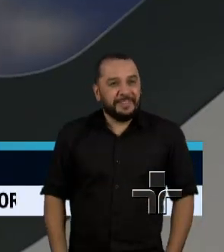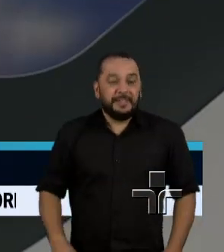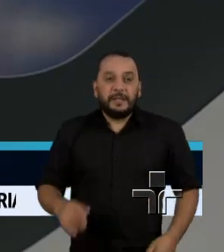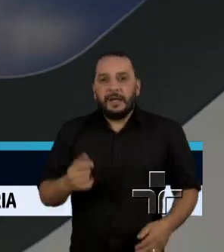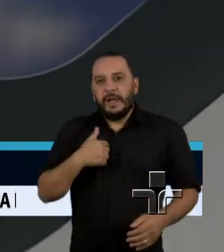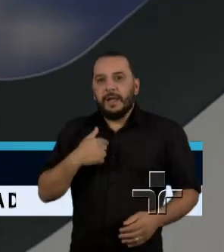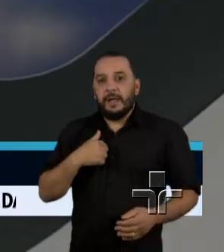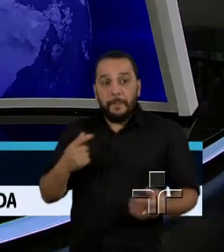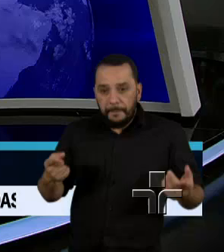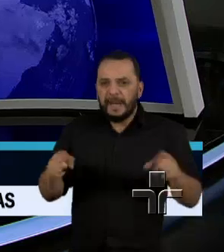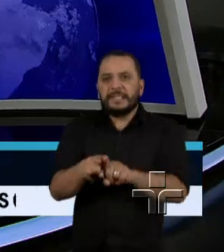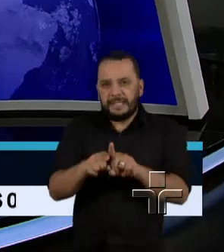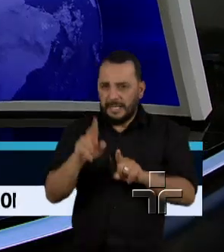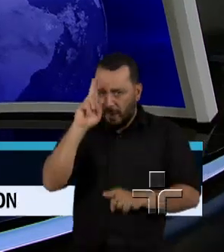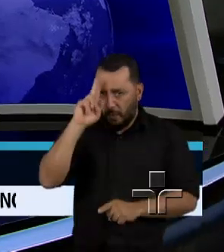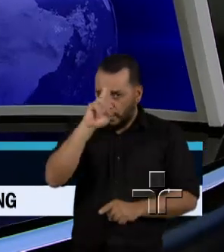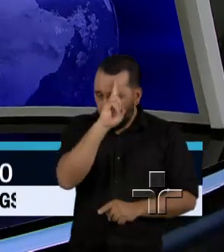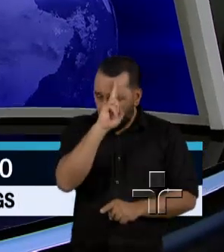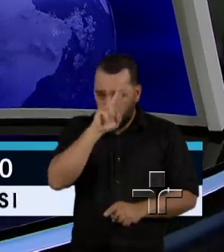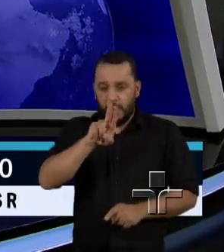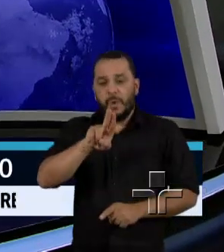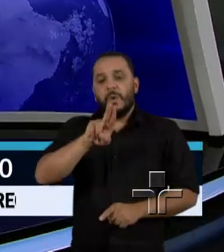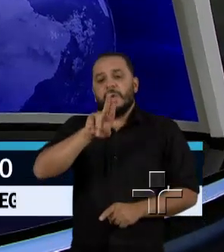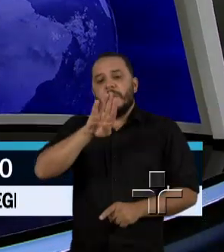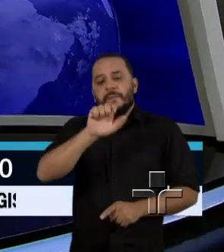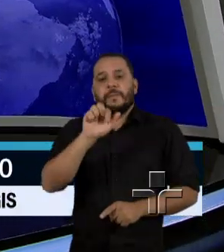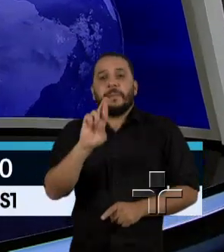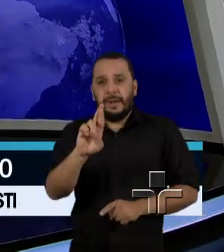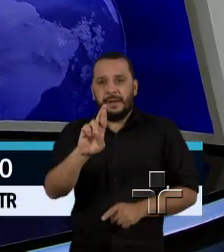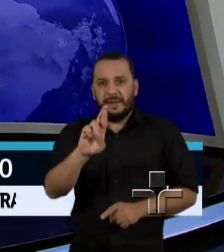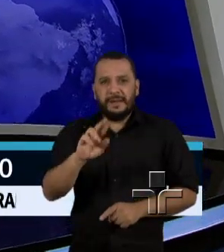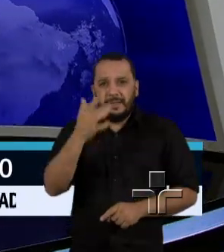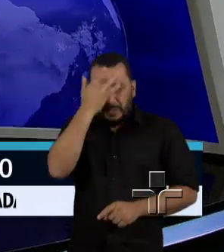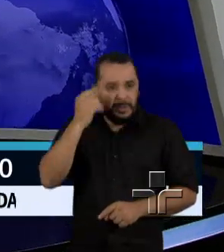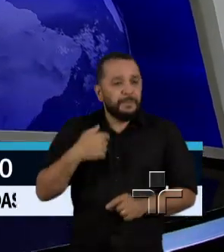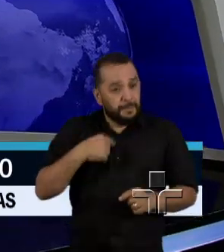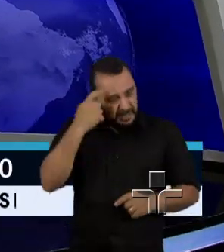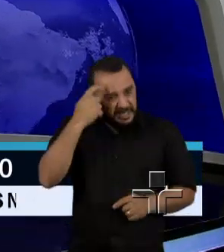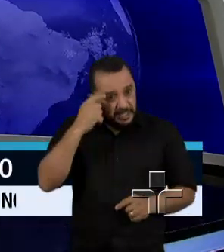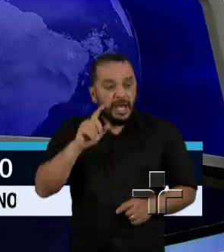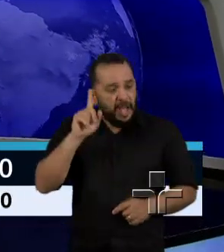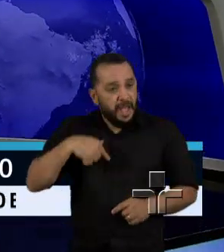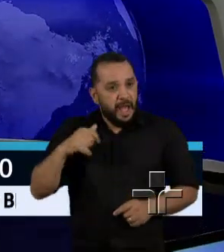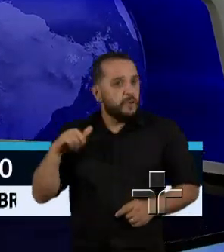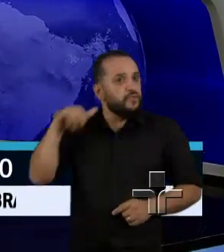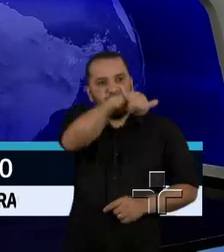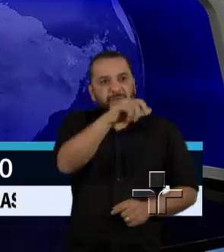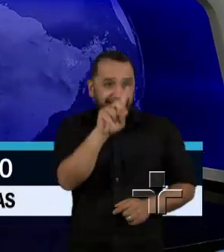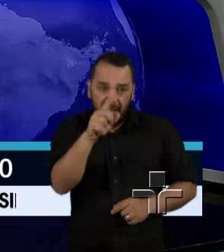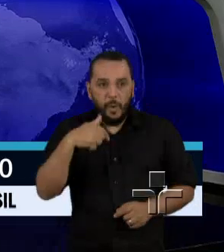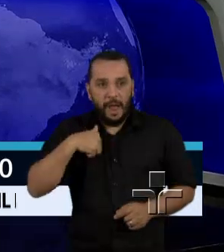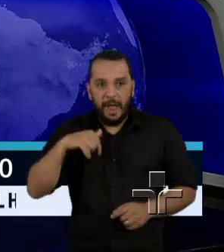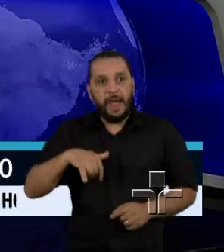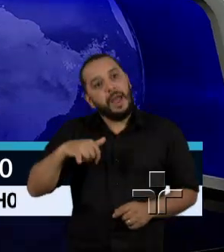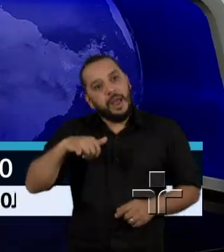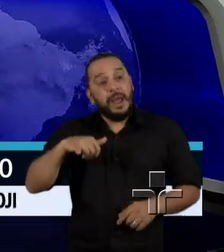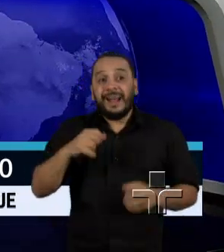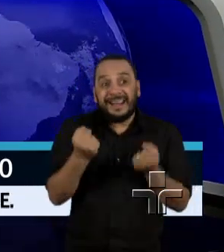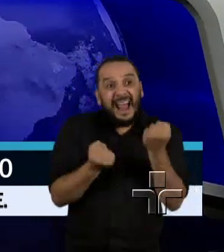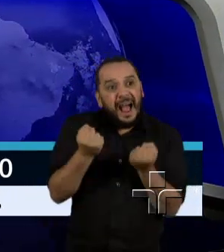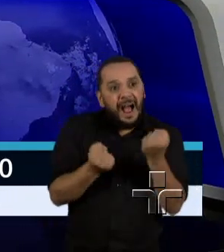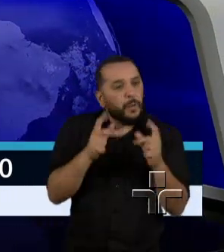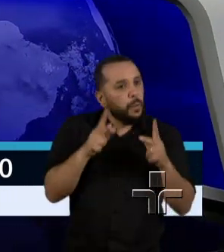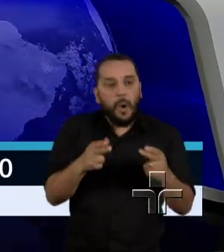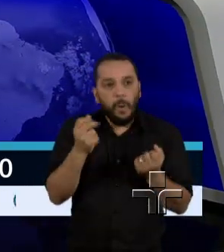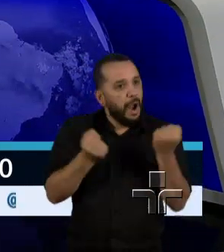parceria com o Uber e realmente eles estão dizendo que esse avião não é avião, é veículo voador. Veículo voador. Estaria voando como